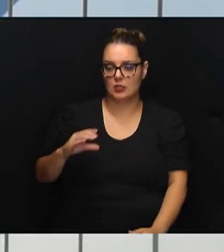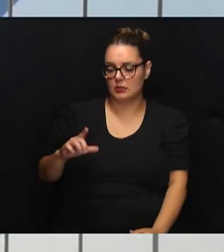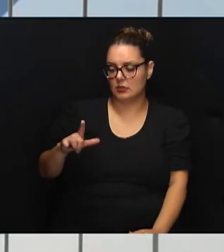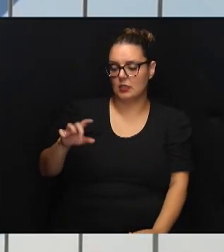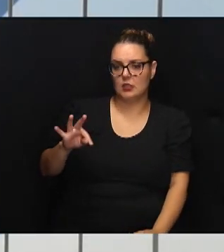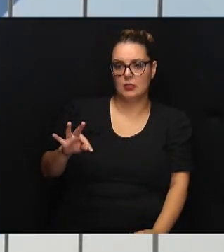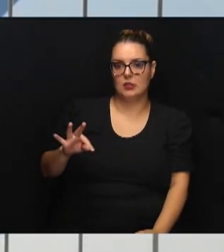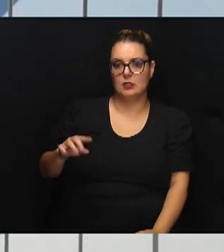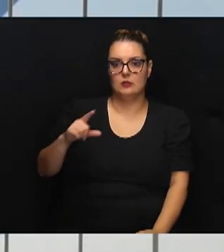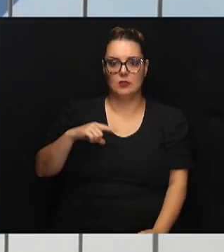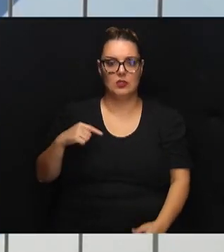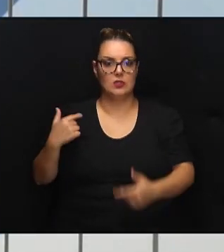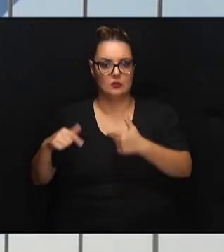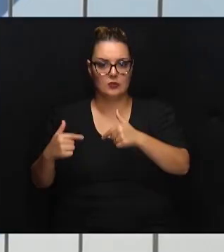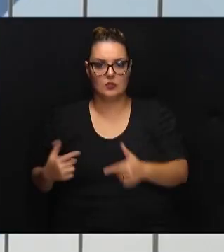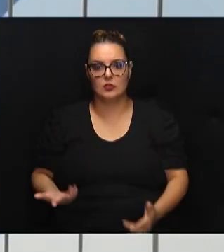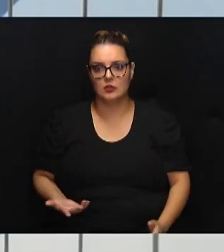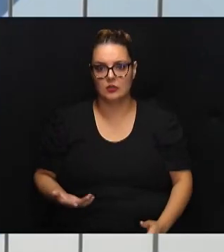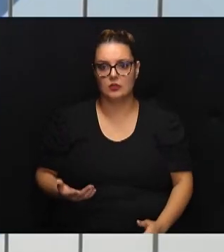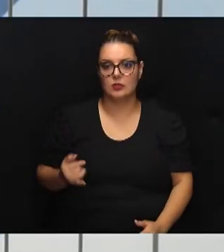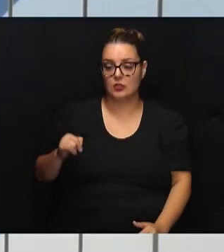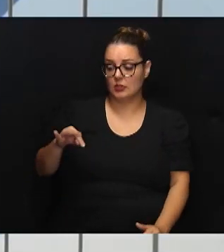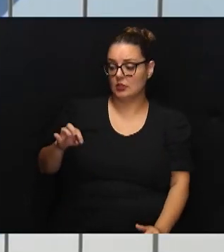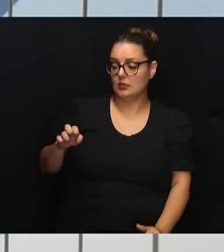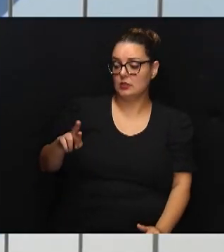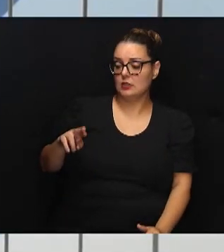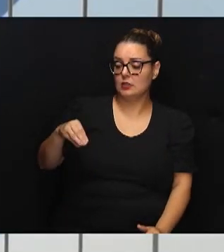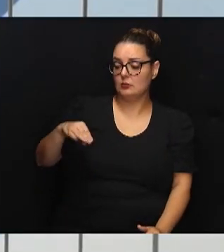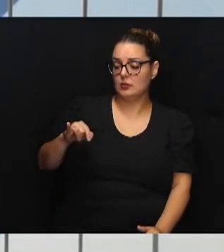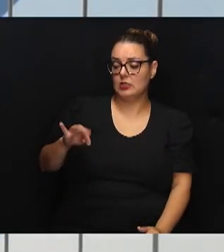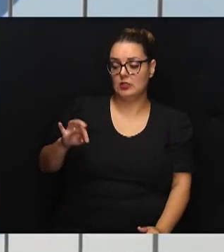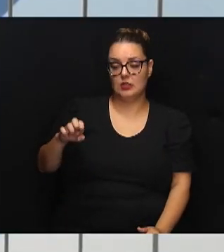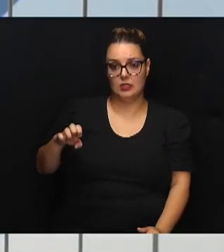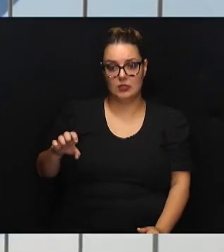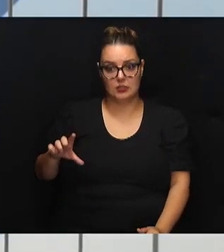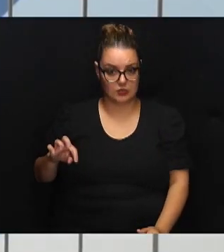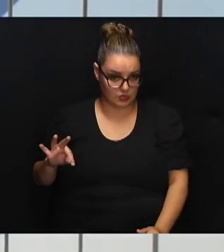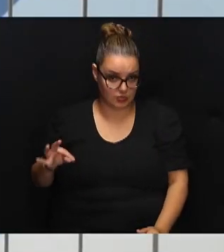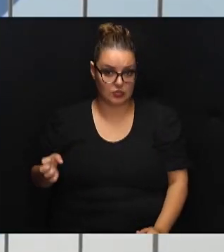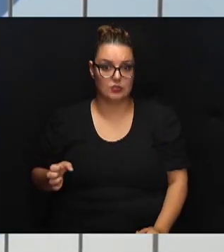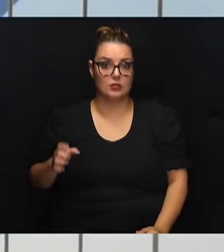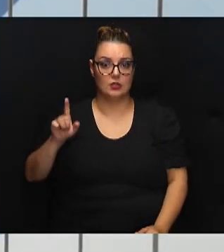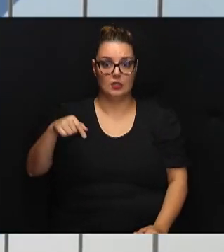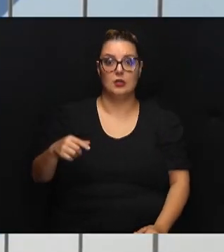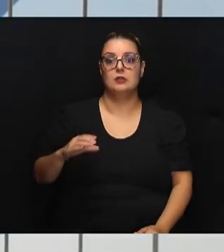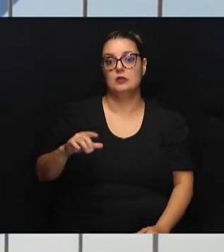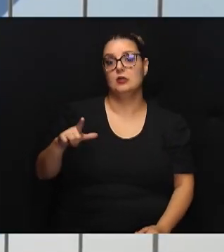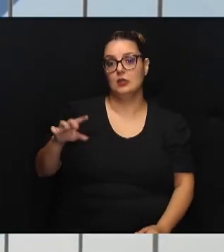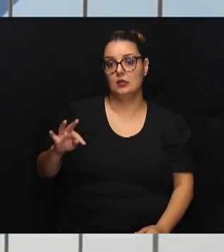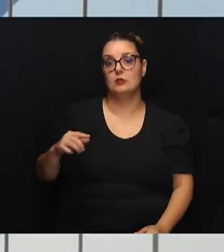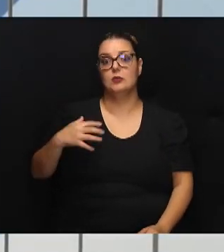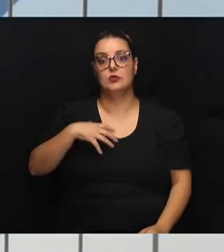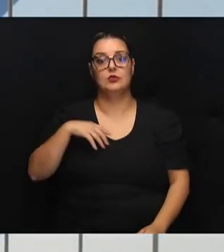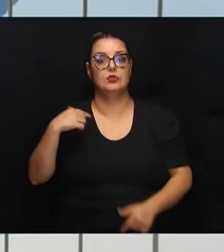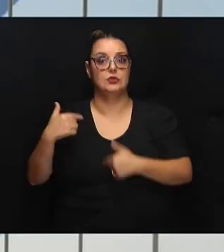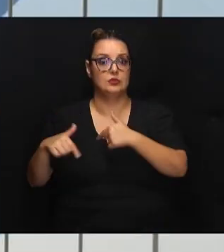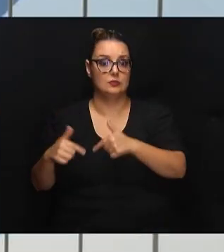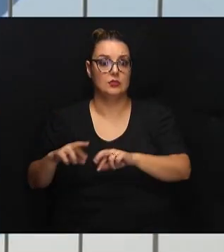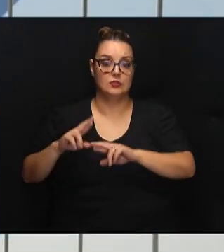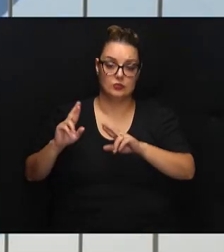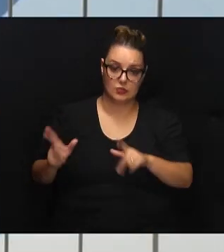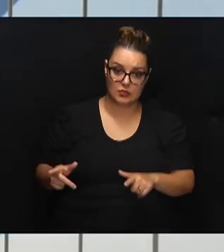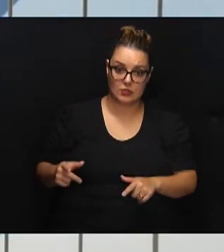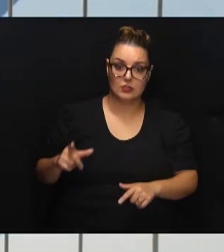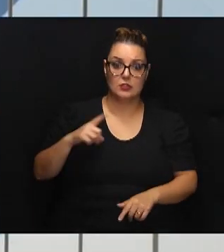tem trabalhadores, a gente tem o trabalho intermitente hoje, que também é ali CLT, mas uma forma diferente de trabalhar, ele também tem alguns direitos.